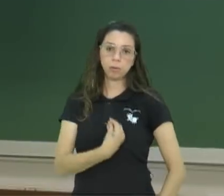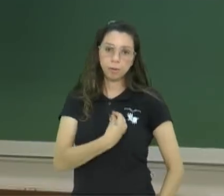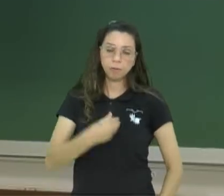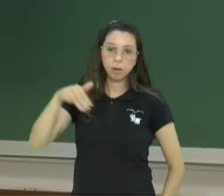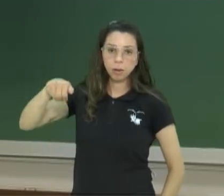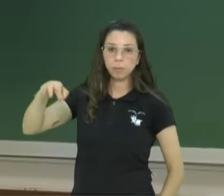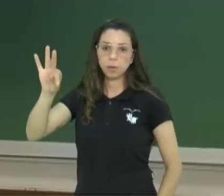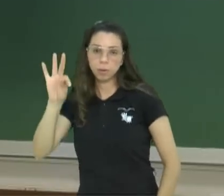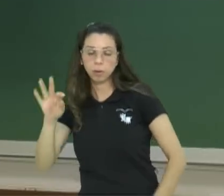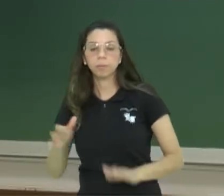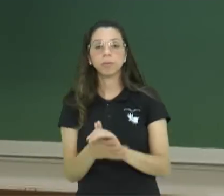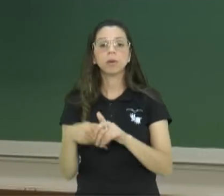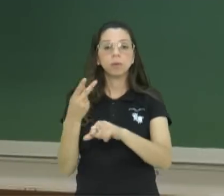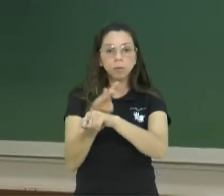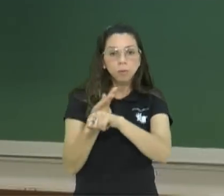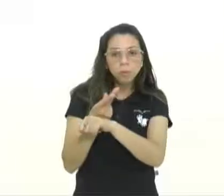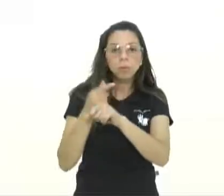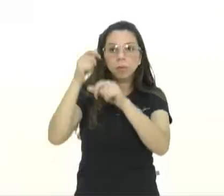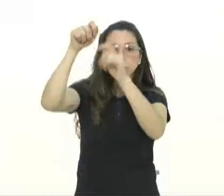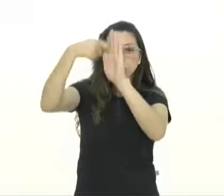vocês precisem consultar.